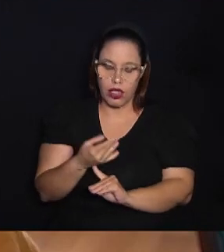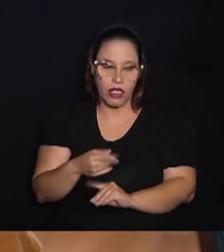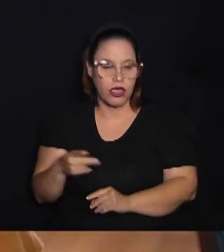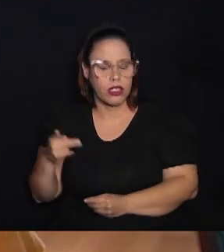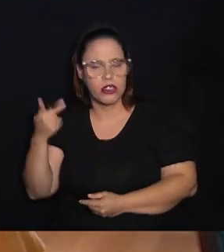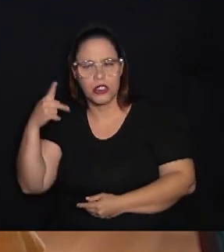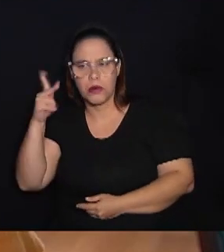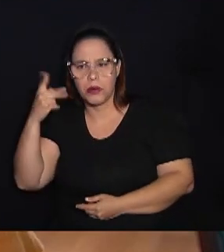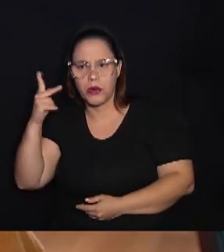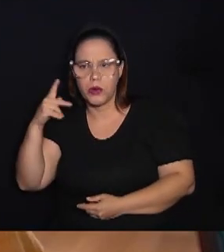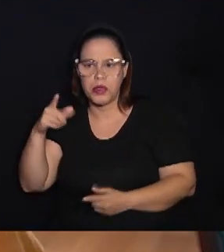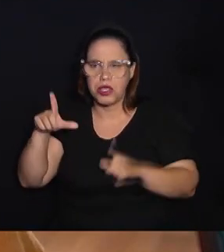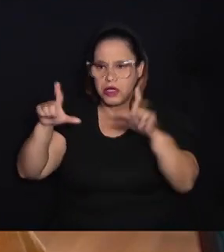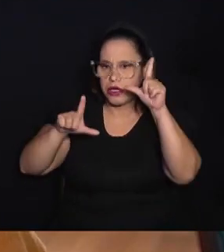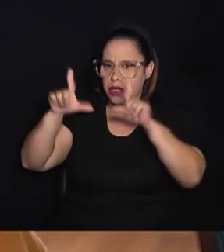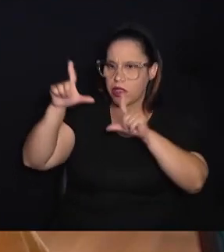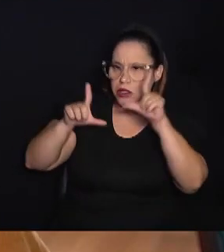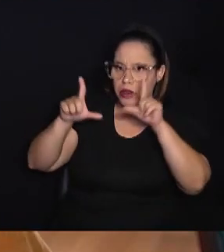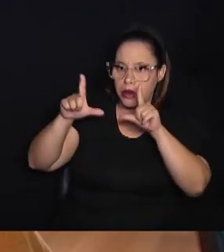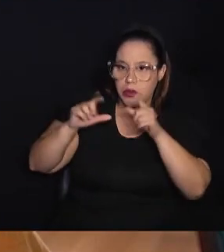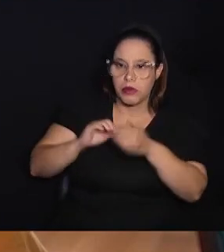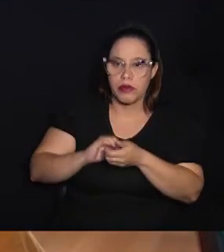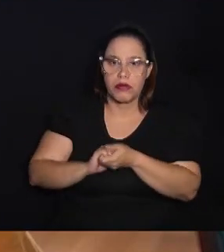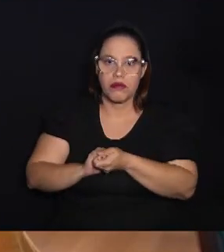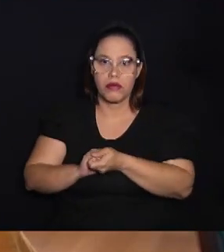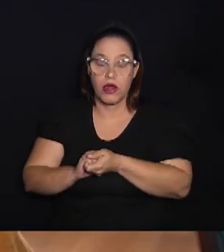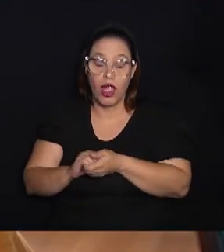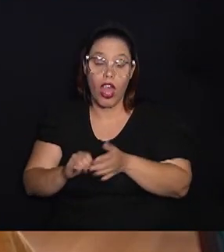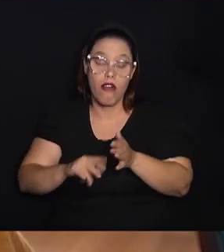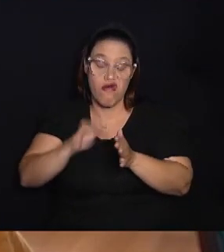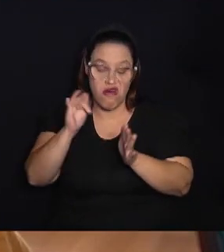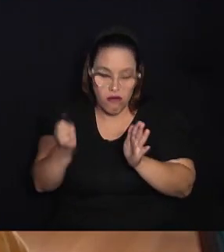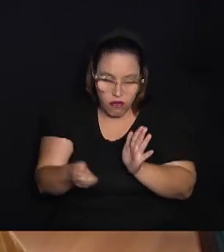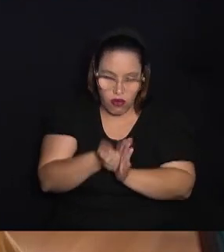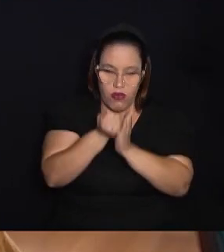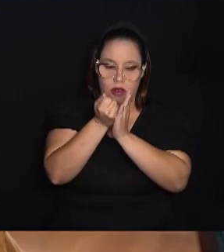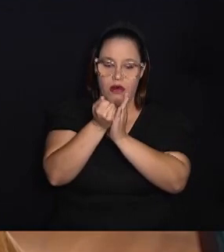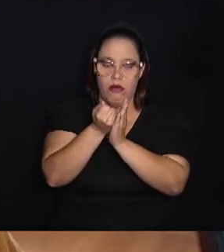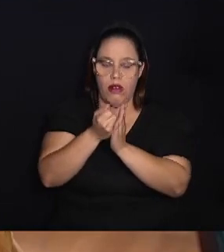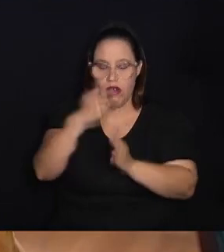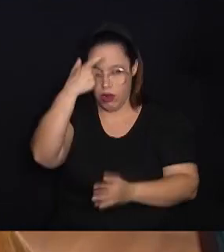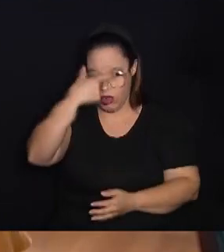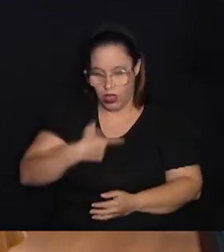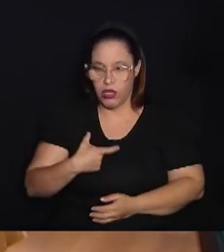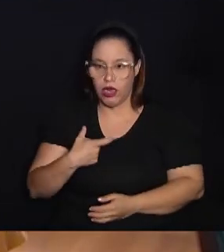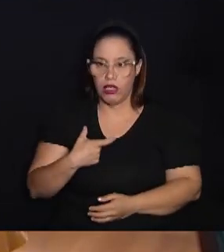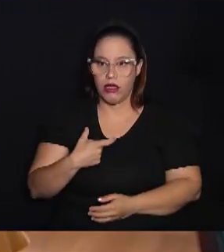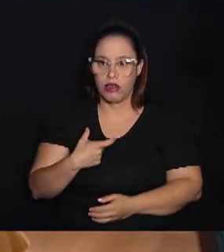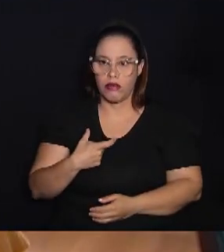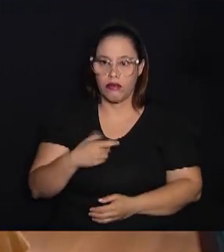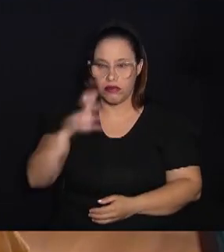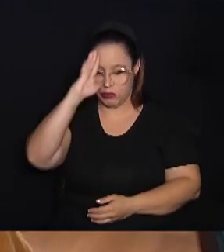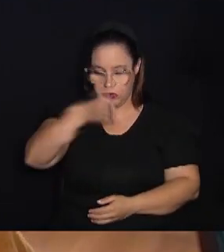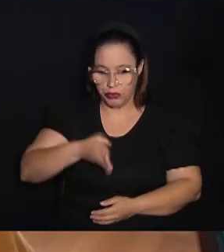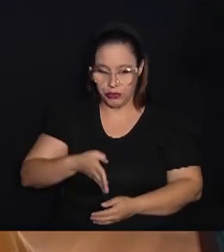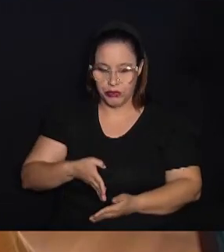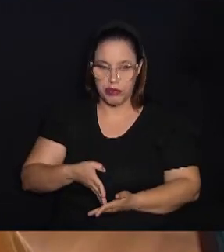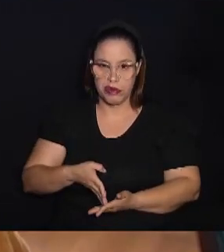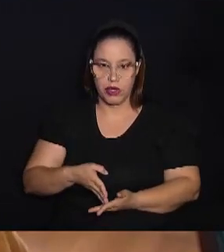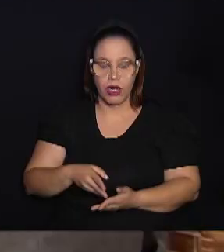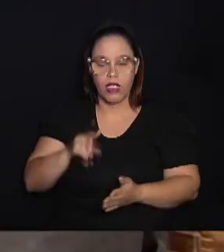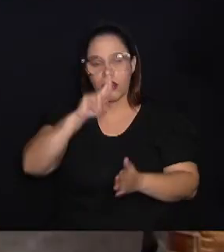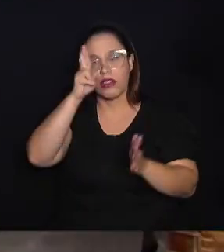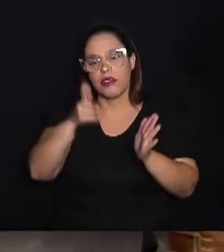política. Então, formar cidadãos, né? Autônomos, que também representam muita coisa para a história